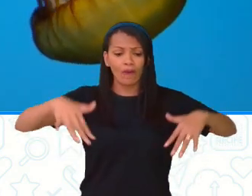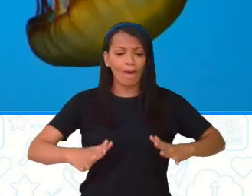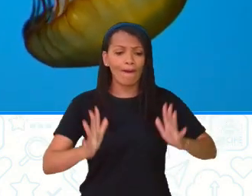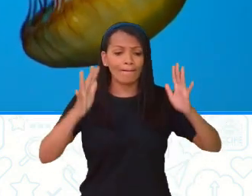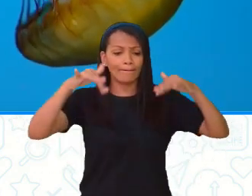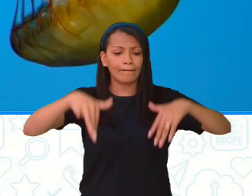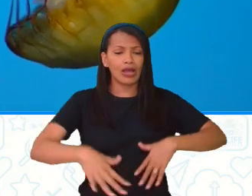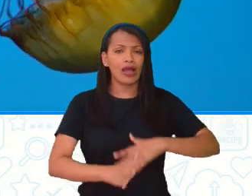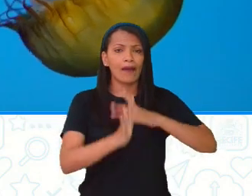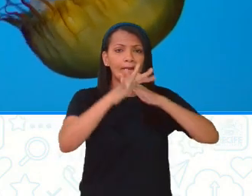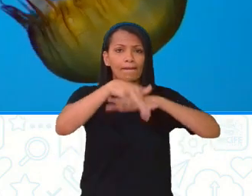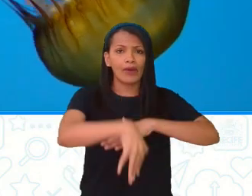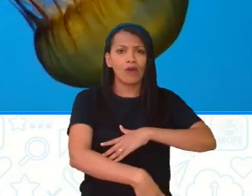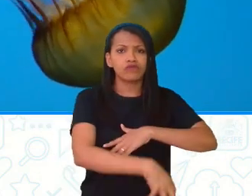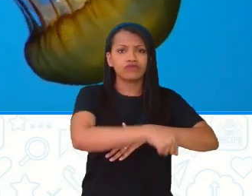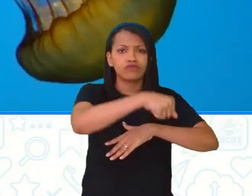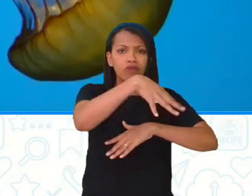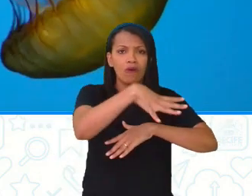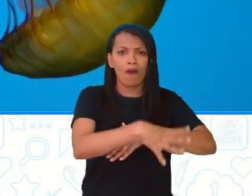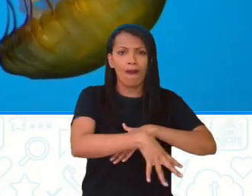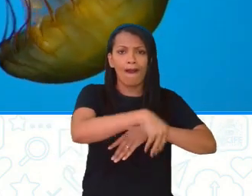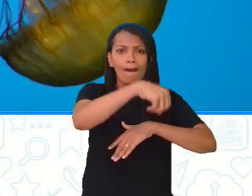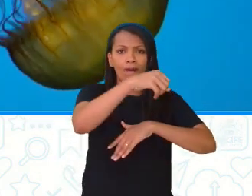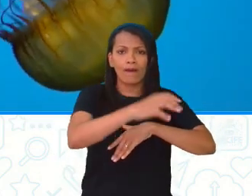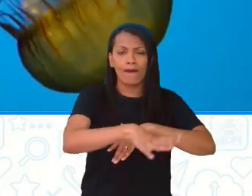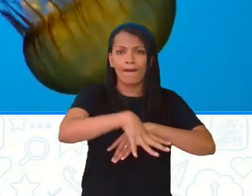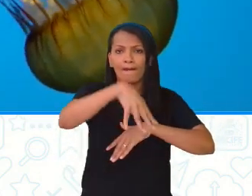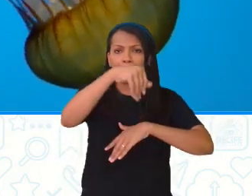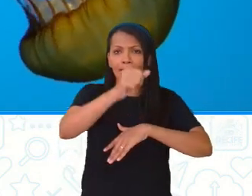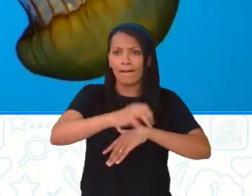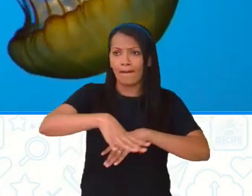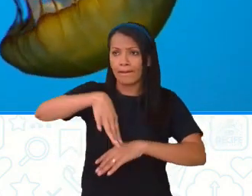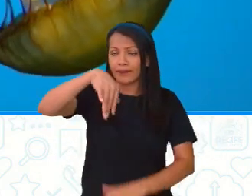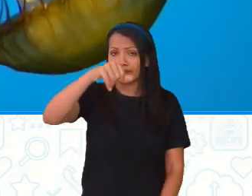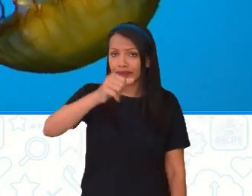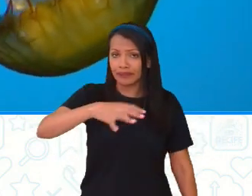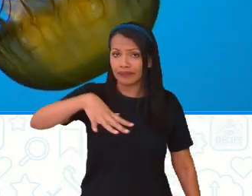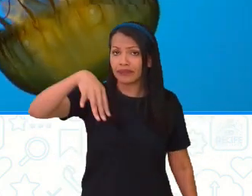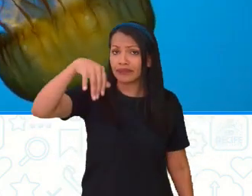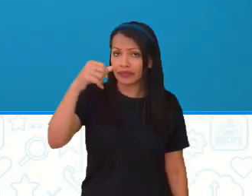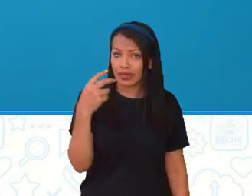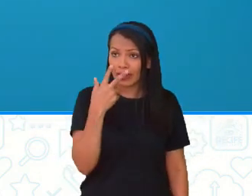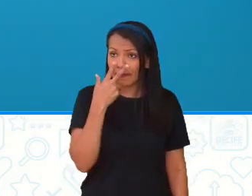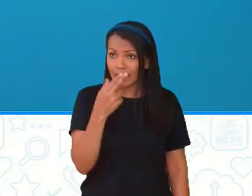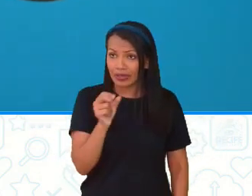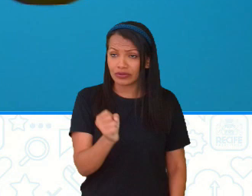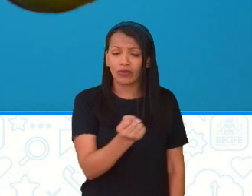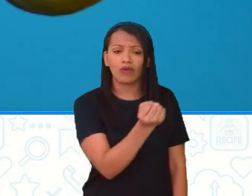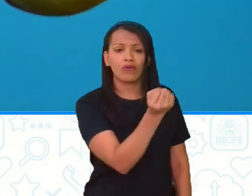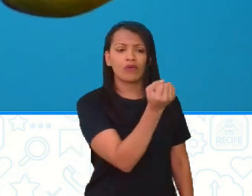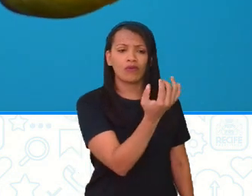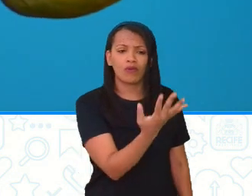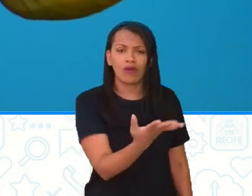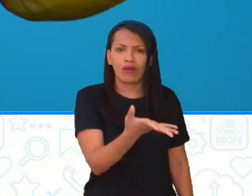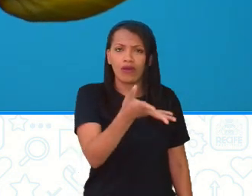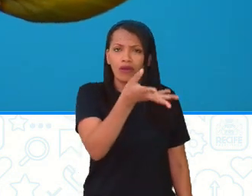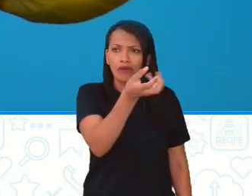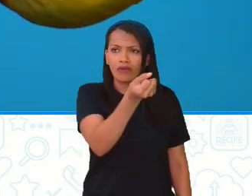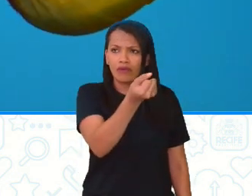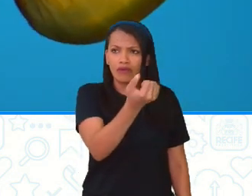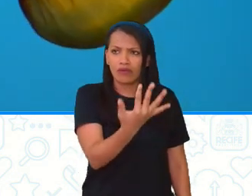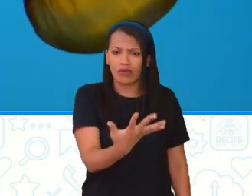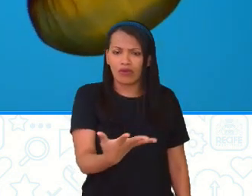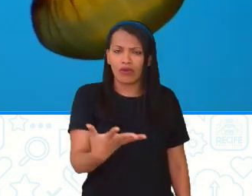movimentando. Olha só que interessante como é o movimento dela. Parece que essa região aqui, ó, ela pulsa. A cabeça dela parece que